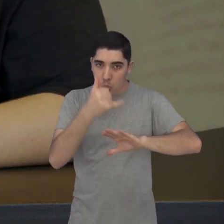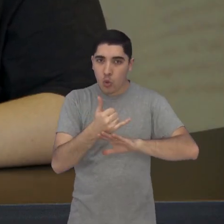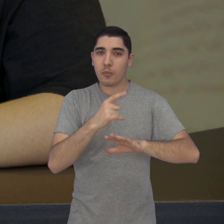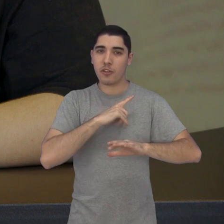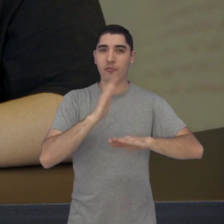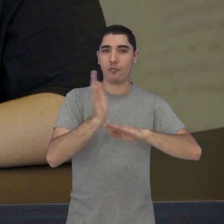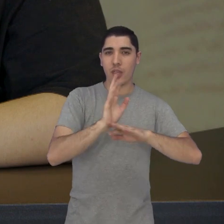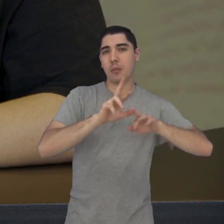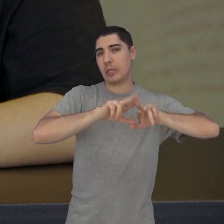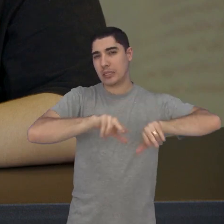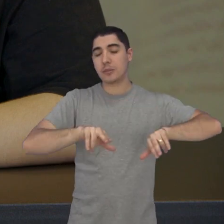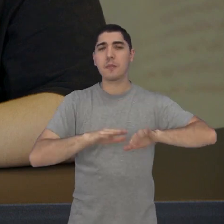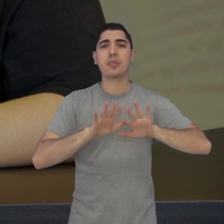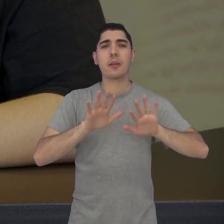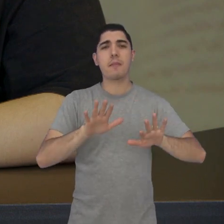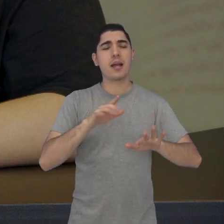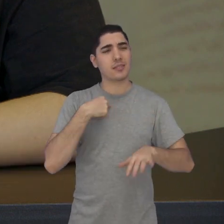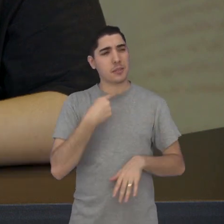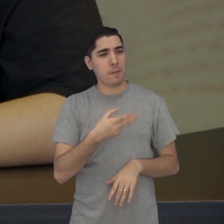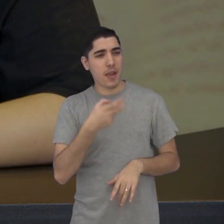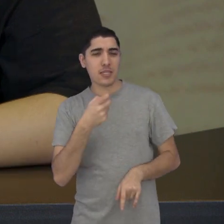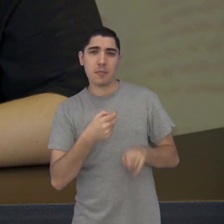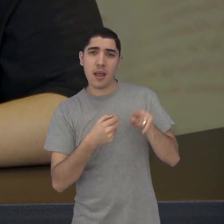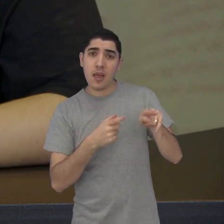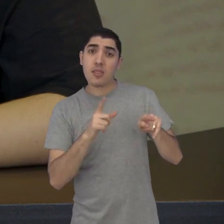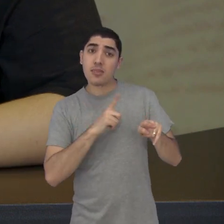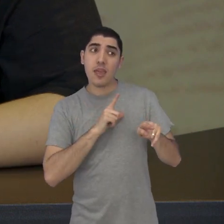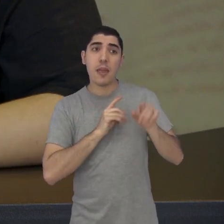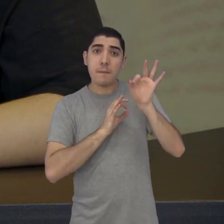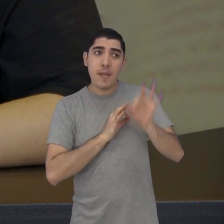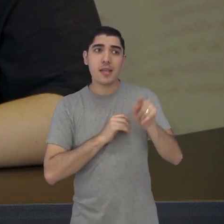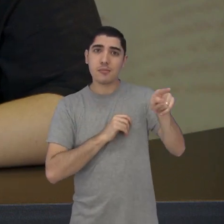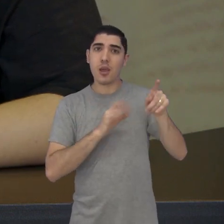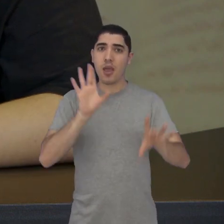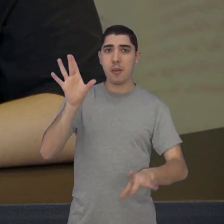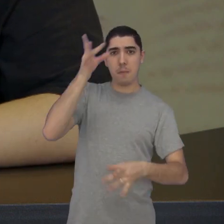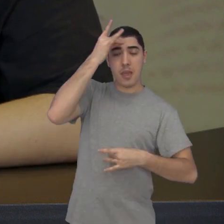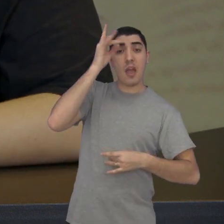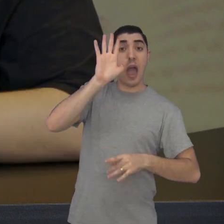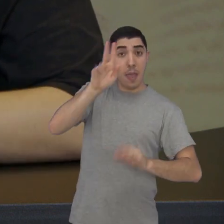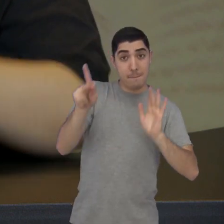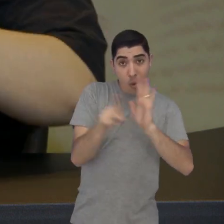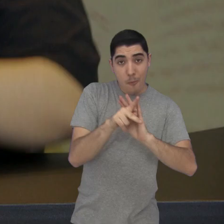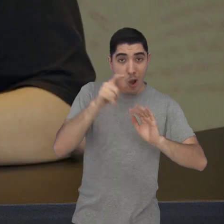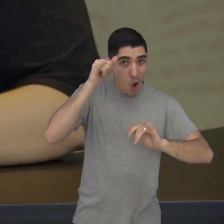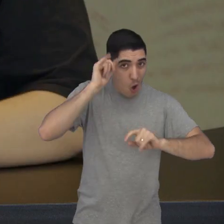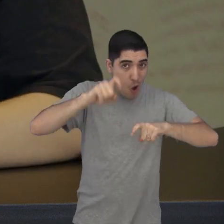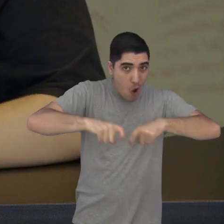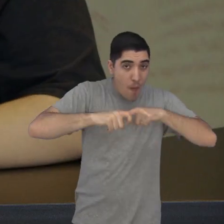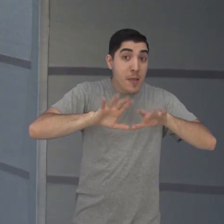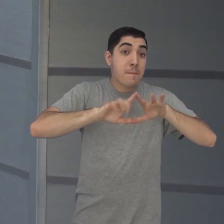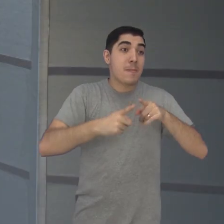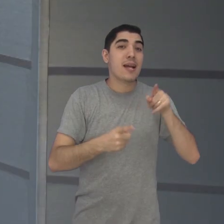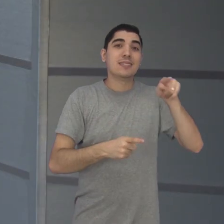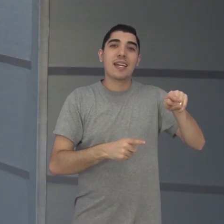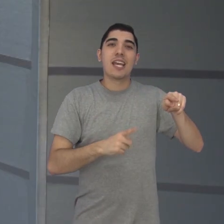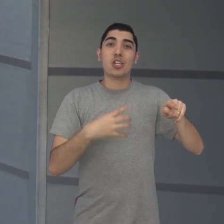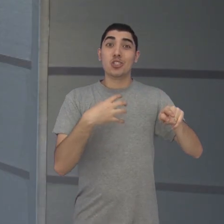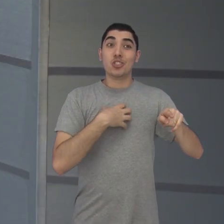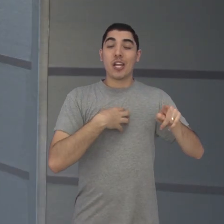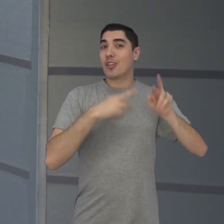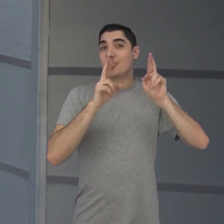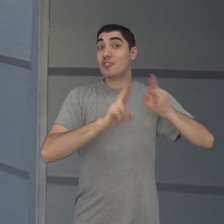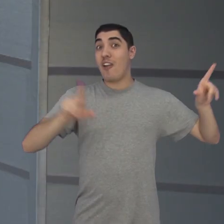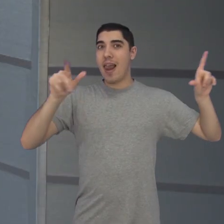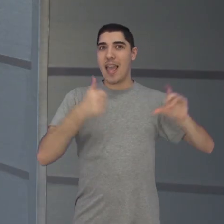principalmente. Sim. Você vê que ali tem o personagem mesmo, que é da roça, mas é um pouco mais acentuado as características.